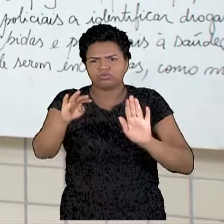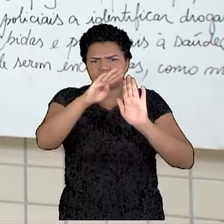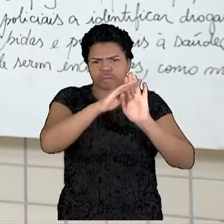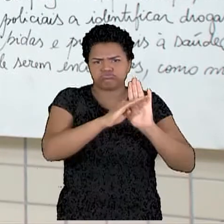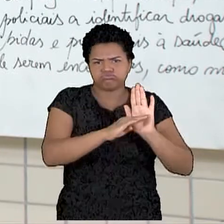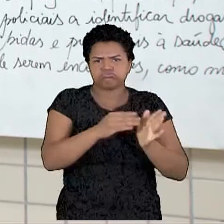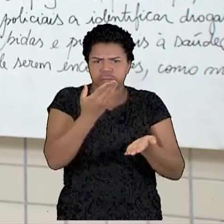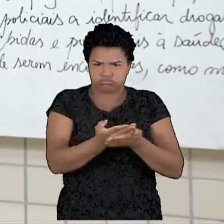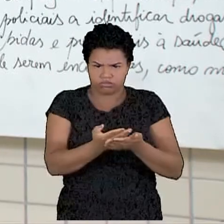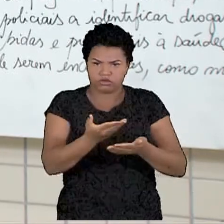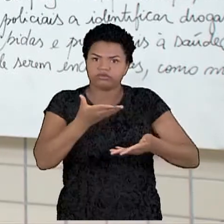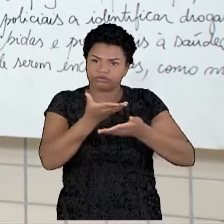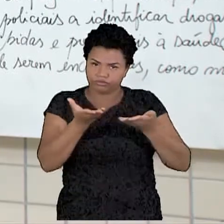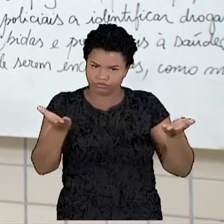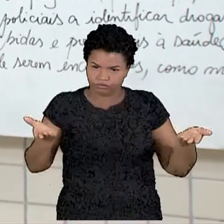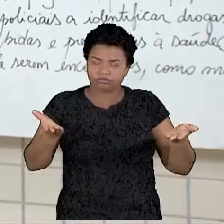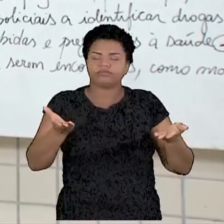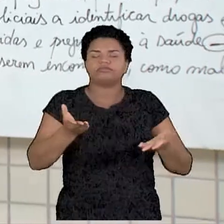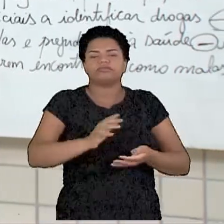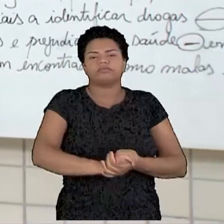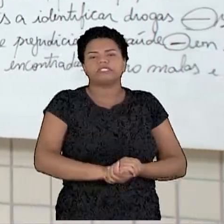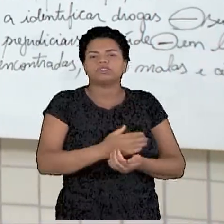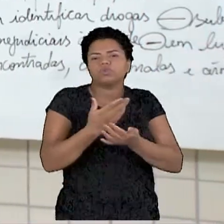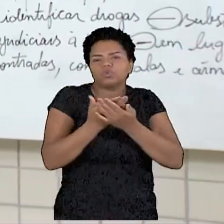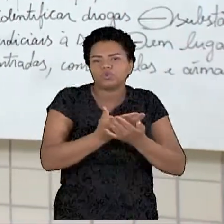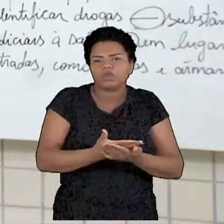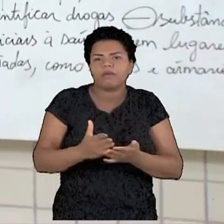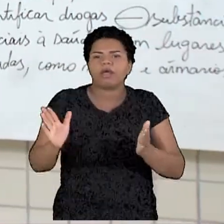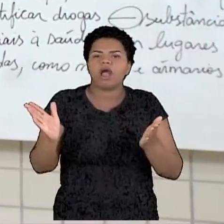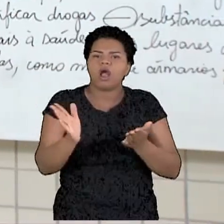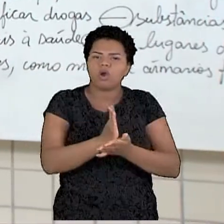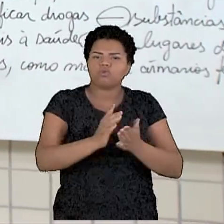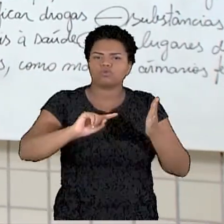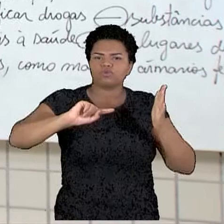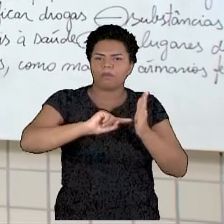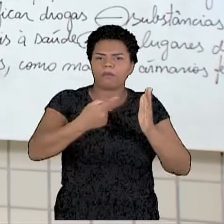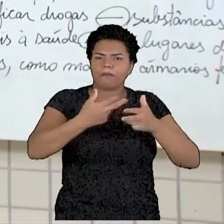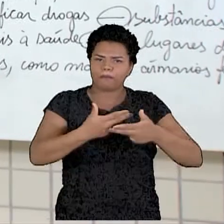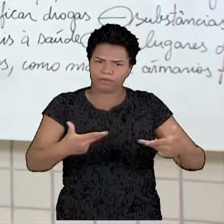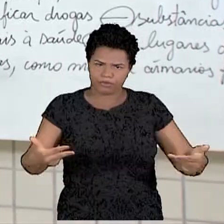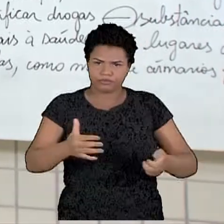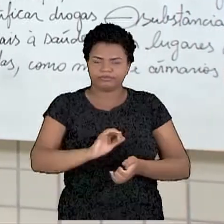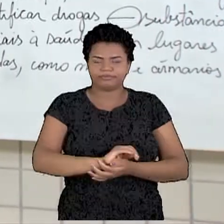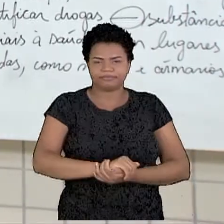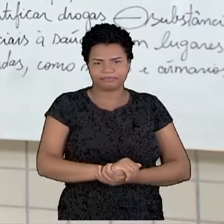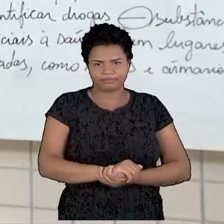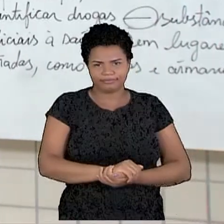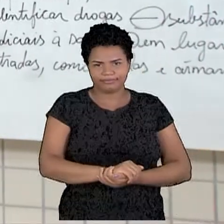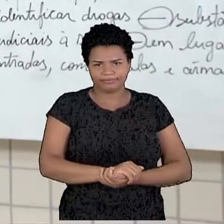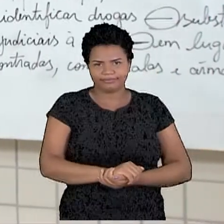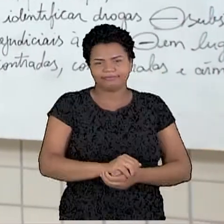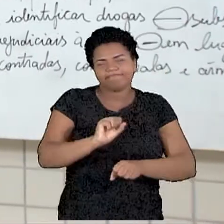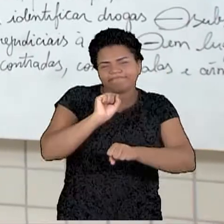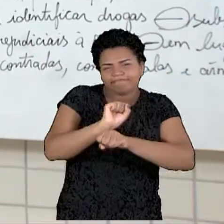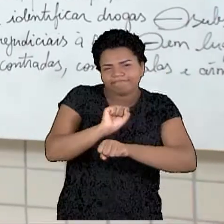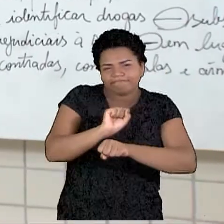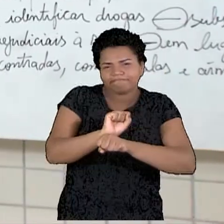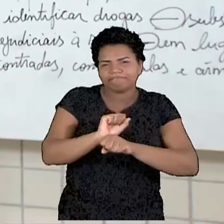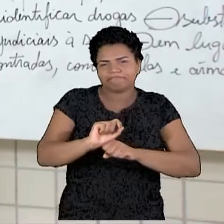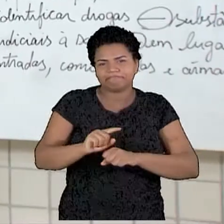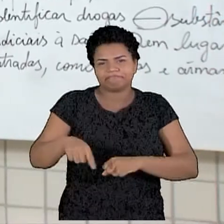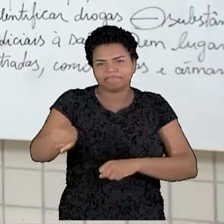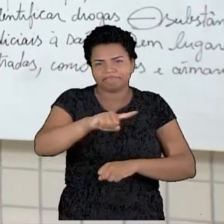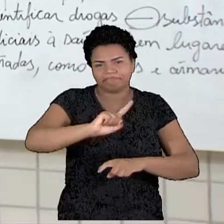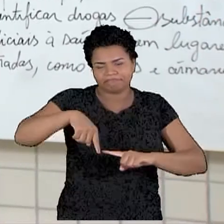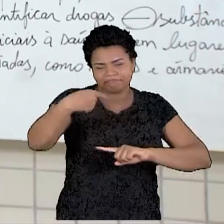de vocês. E estudamos alguns sinais de pontuação. Então, eu aguardo todos vocês na